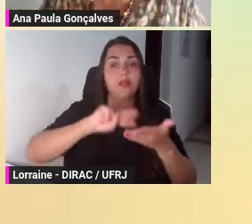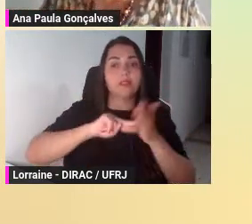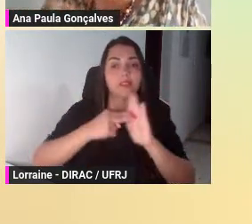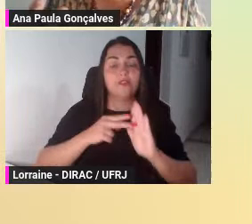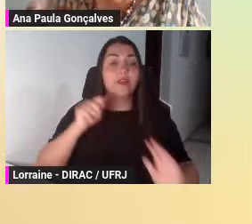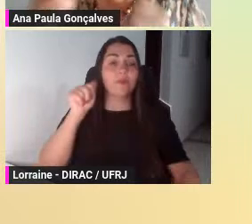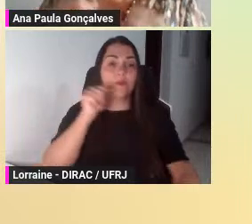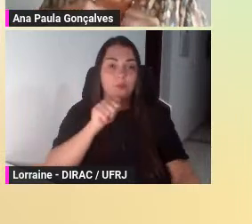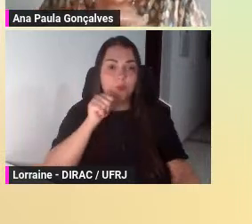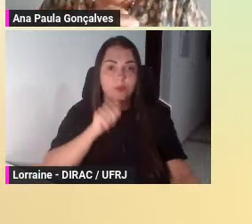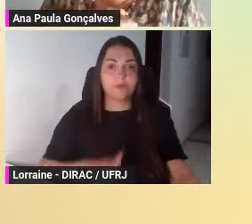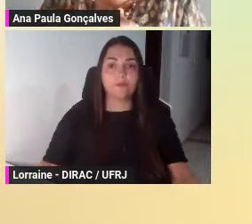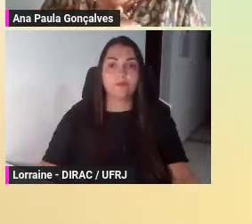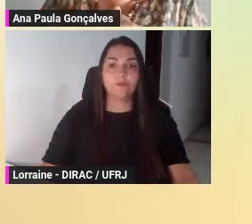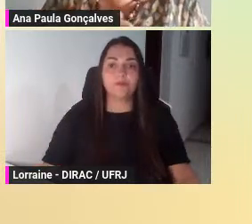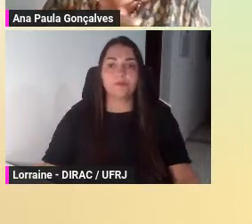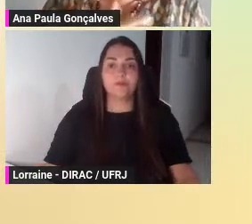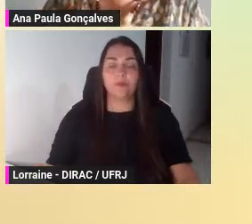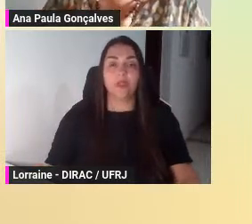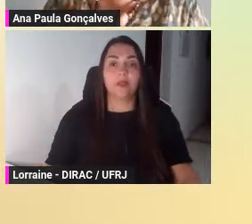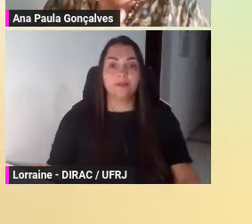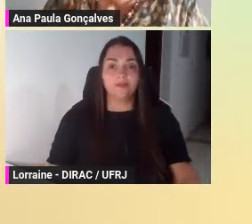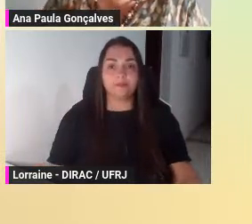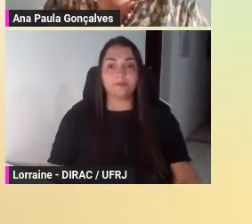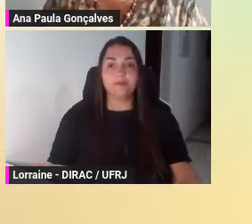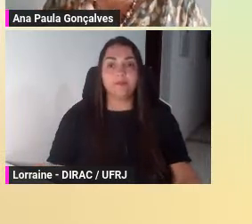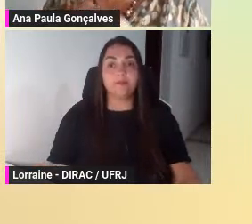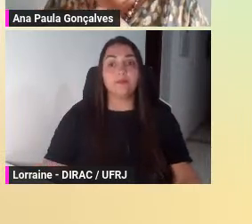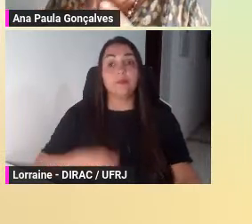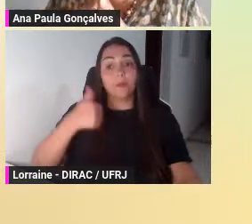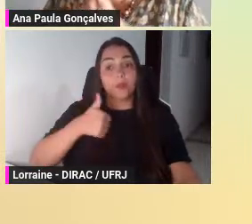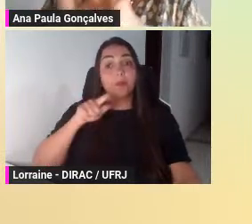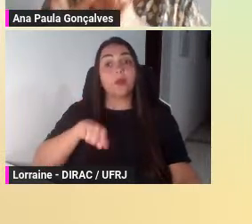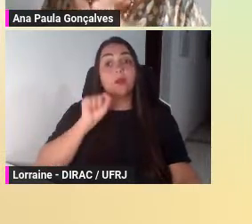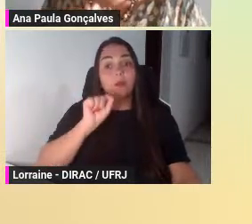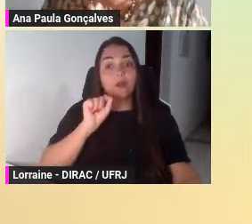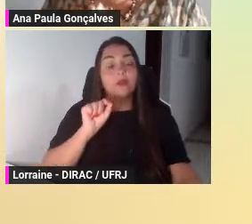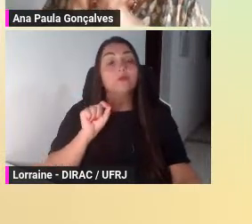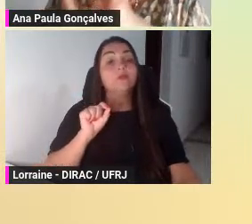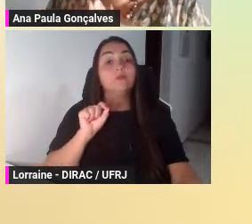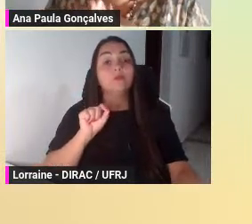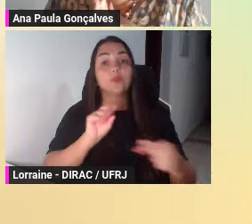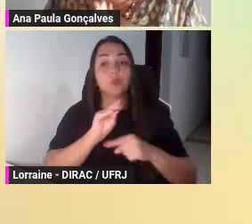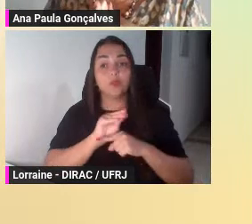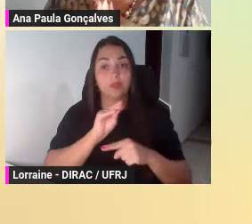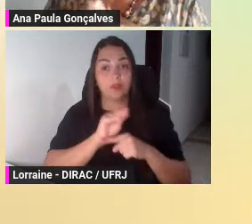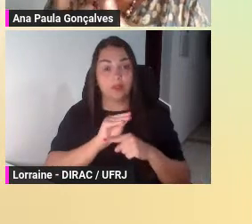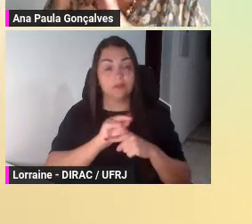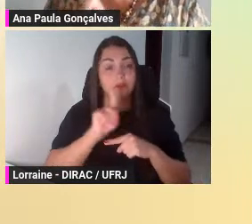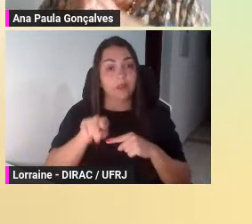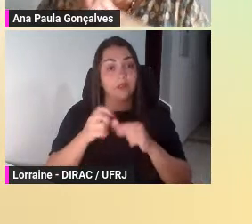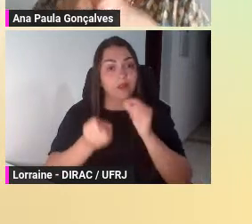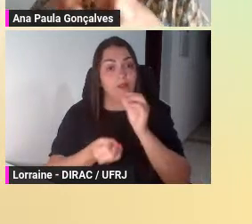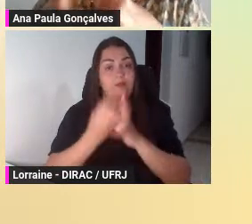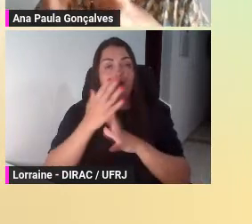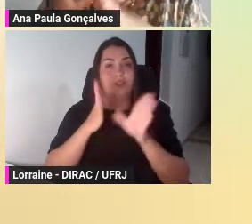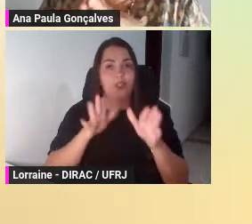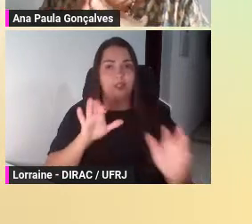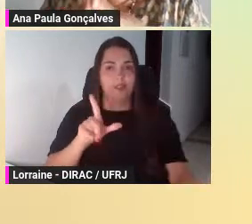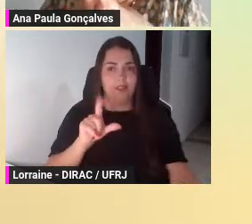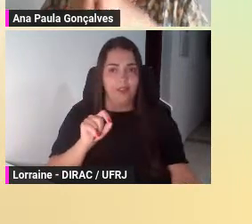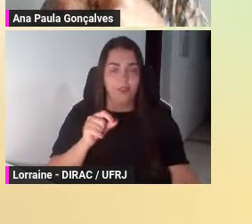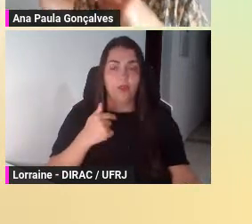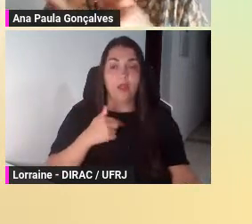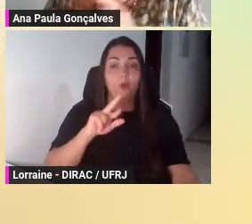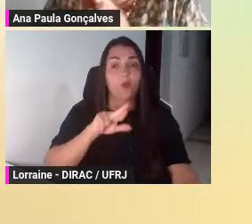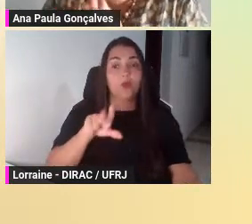né? Enfim, primeira coisa era a questão do cuidado que aparece para a gente desde cedo. Eu não sou filha de uma mulher